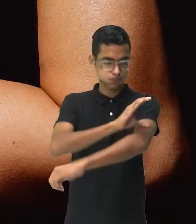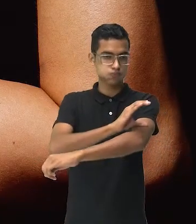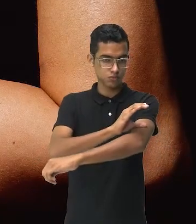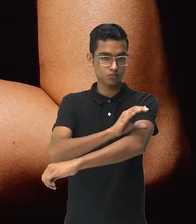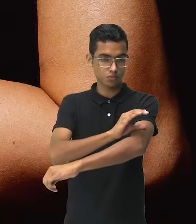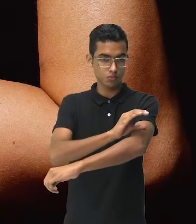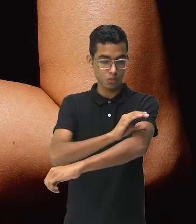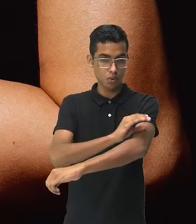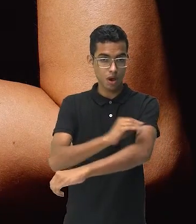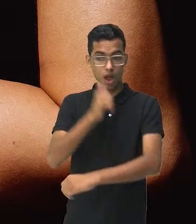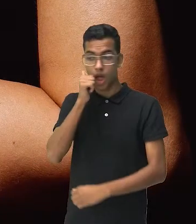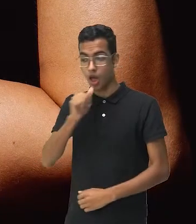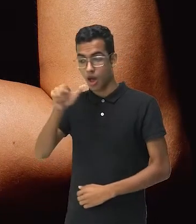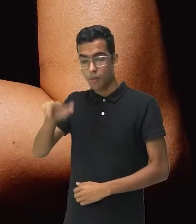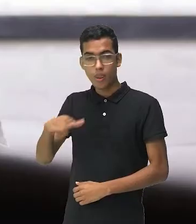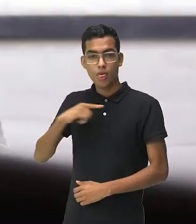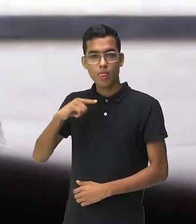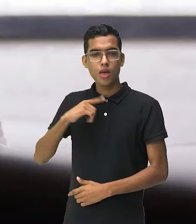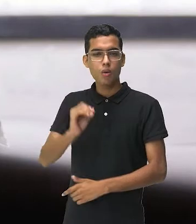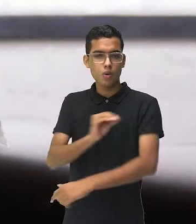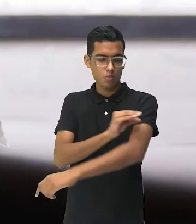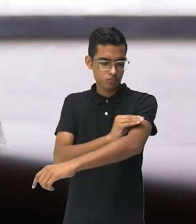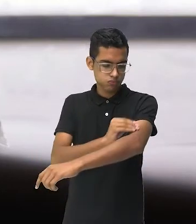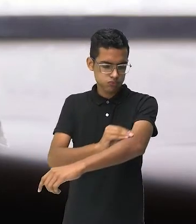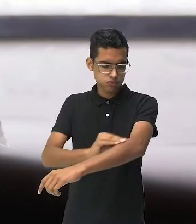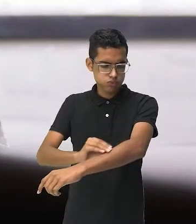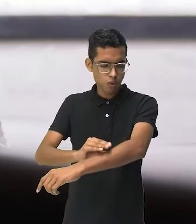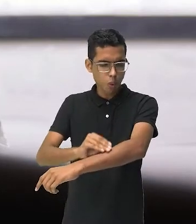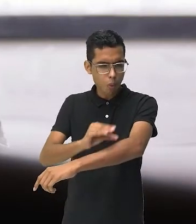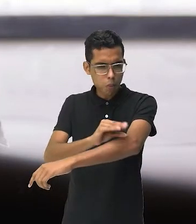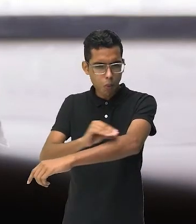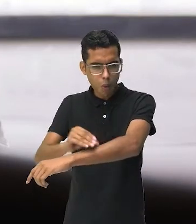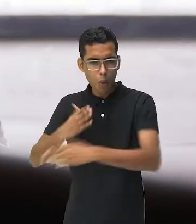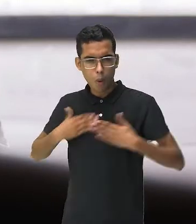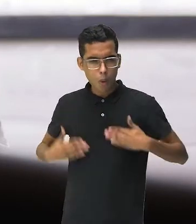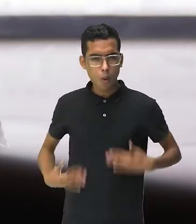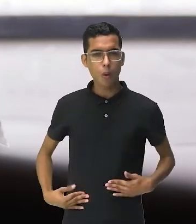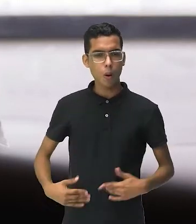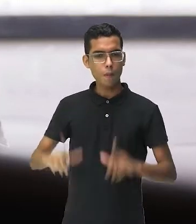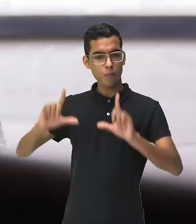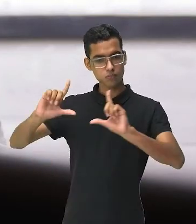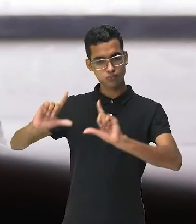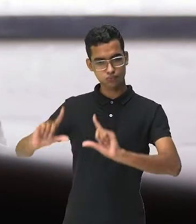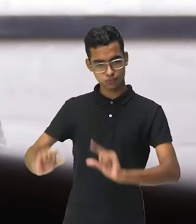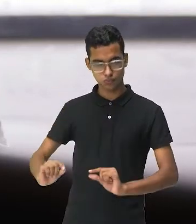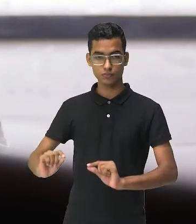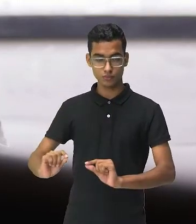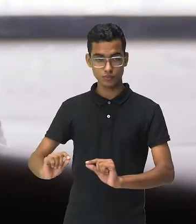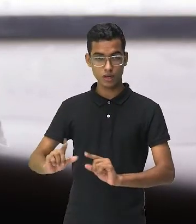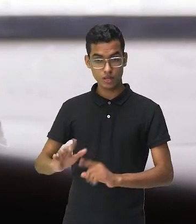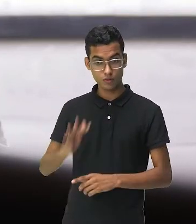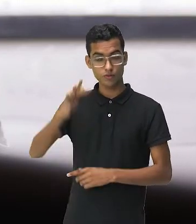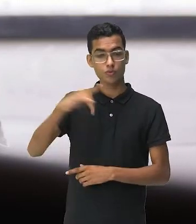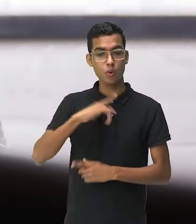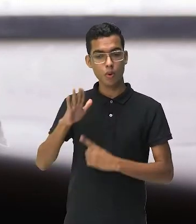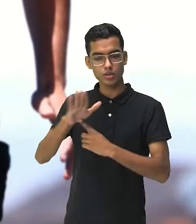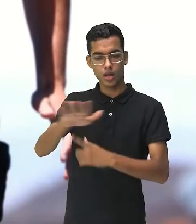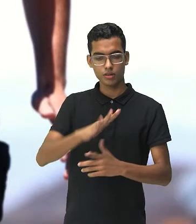um percentual maior de gordura corporal, o que resulta em menor eficiência termorregulatória nos exercícios em ambientes